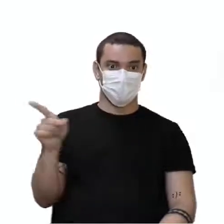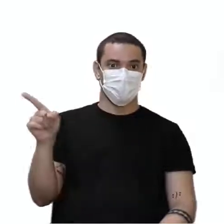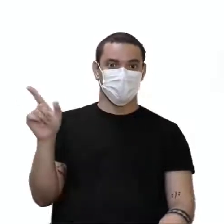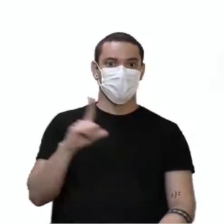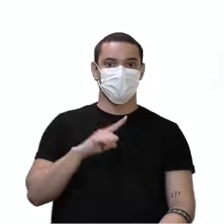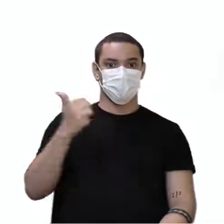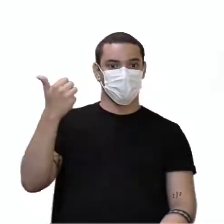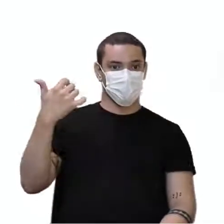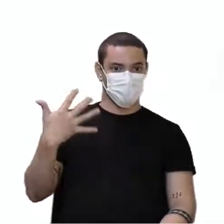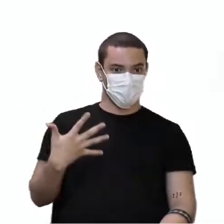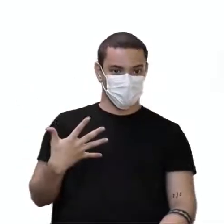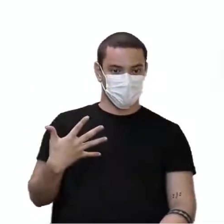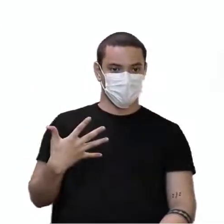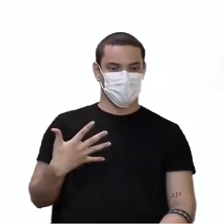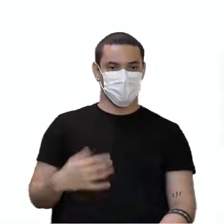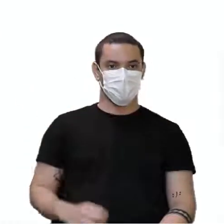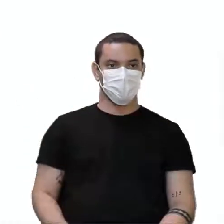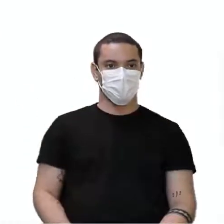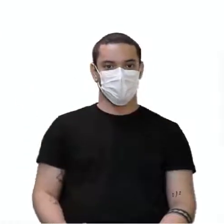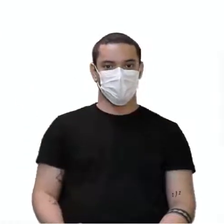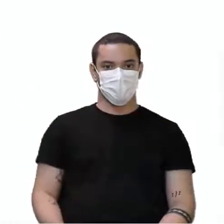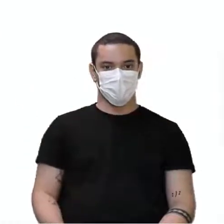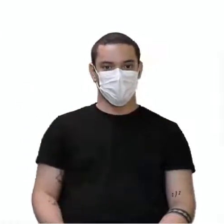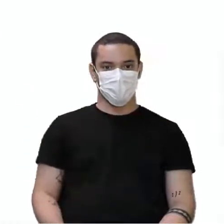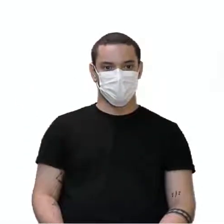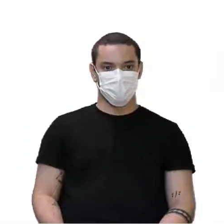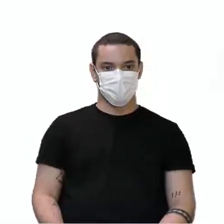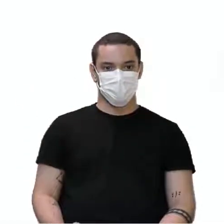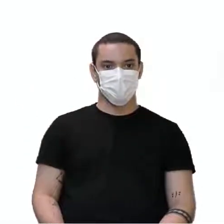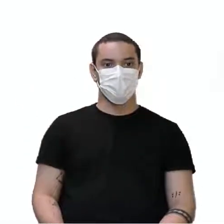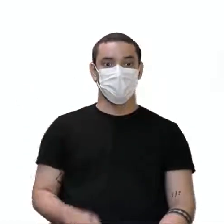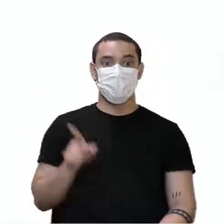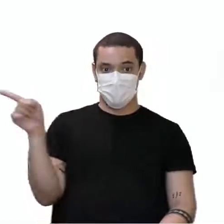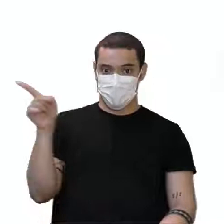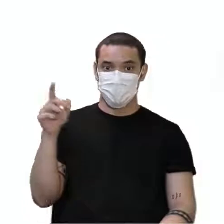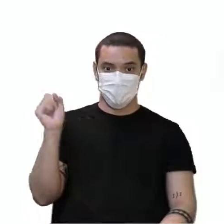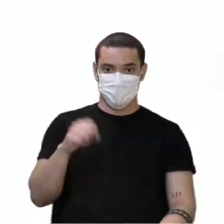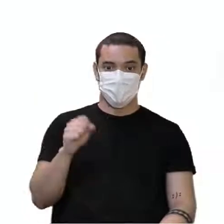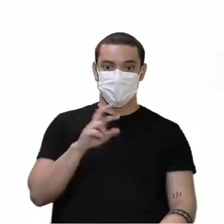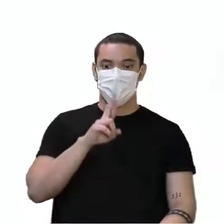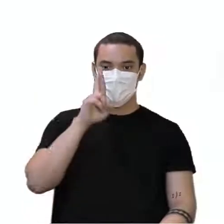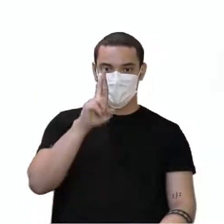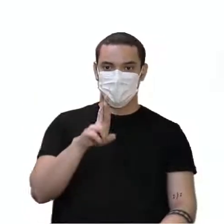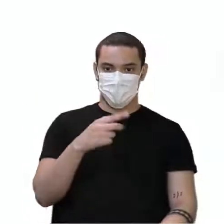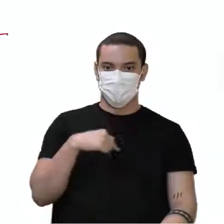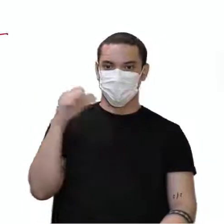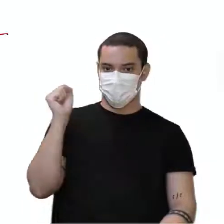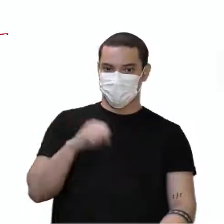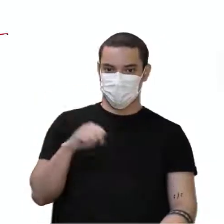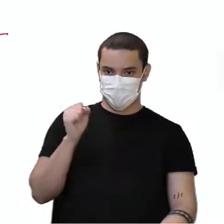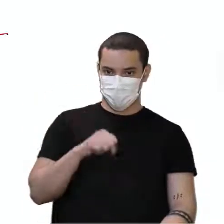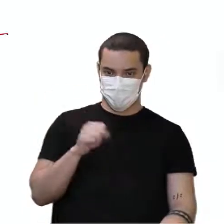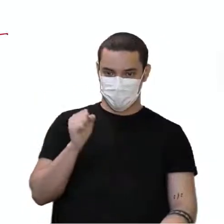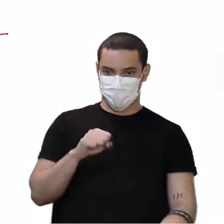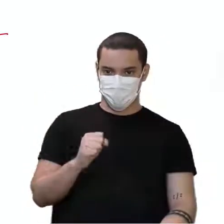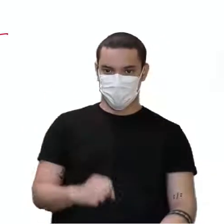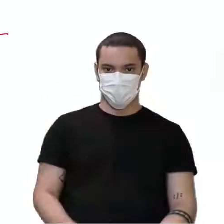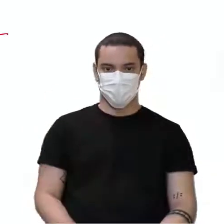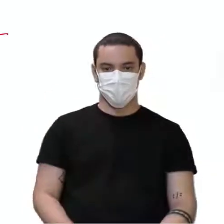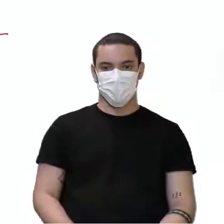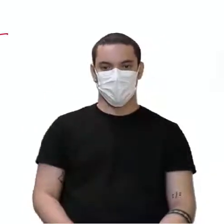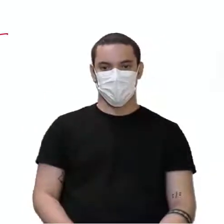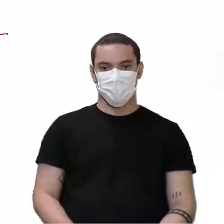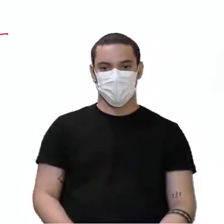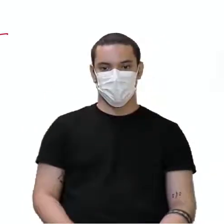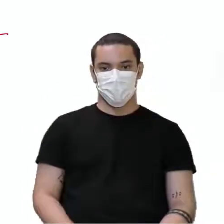sobre esse cara a imagem. Não tava entendendo muito a questão do cara aqui, é desse cara mesmo. Yes, he has